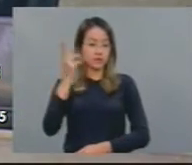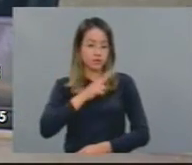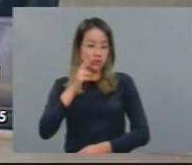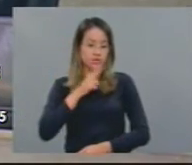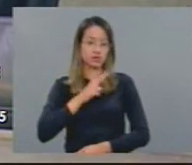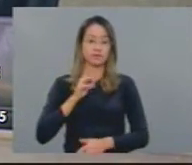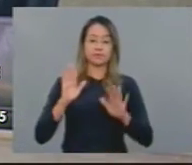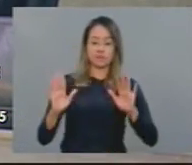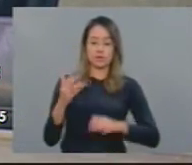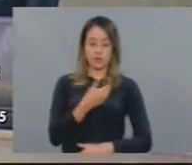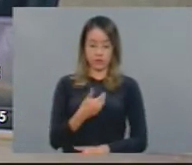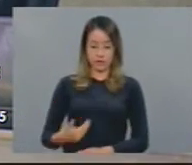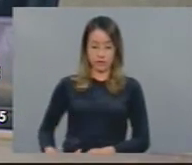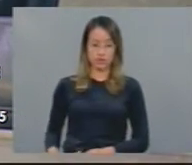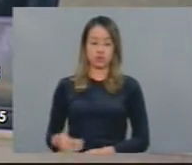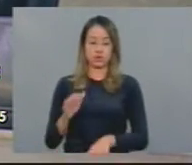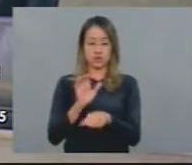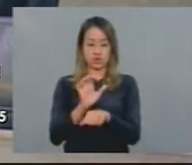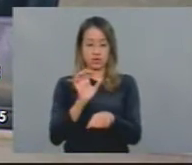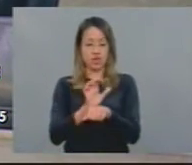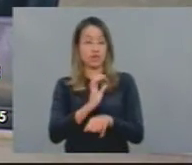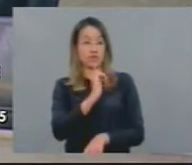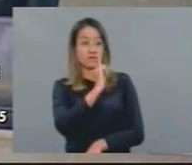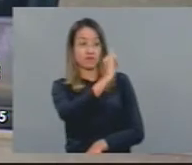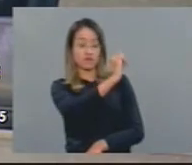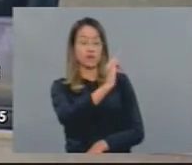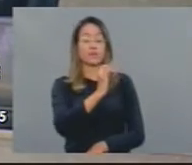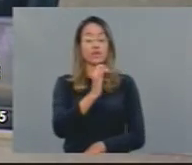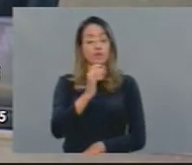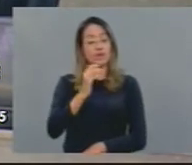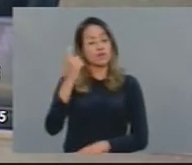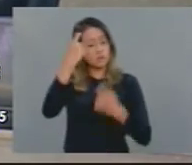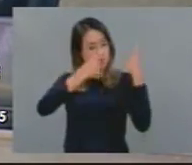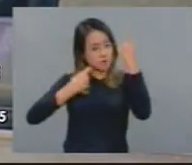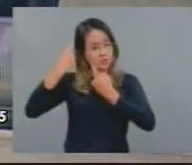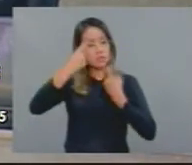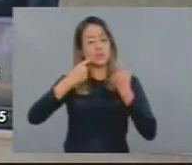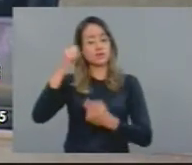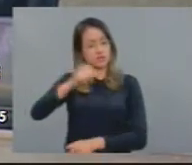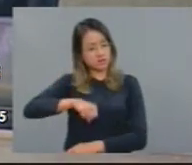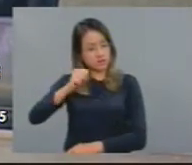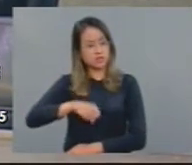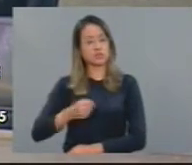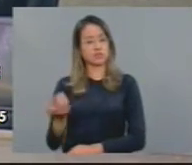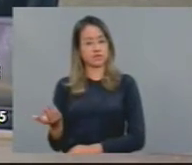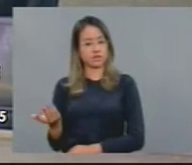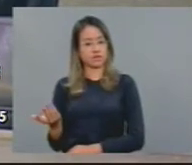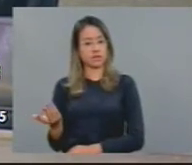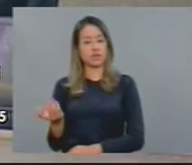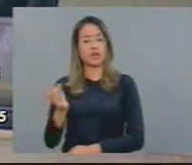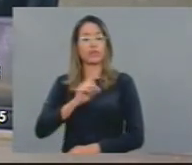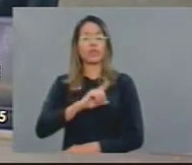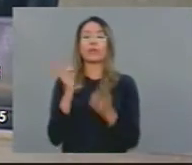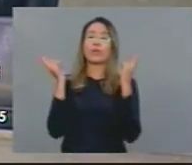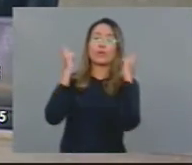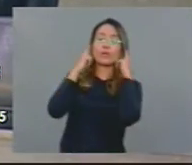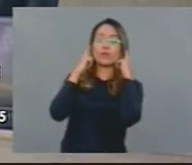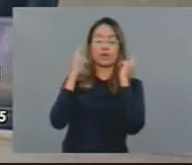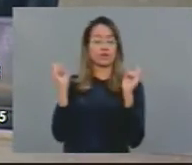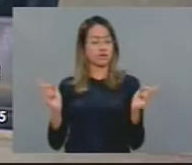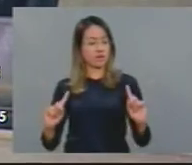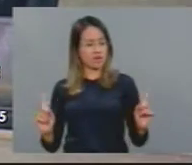Dr. Clístenes, Dr. Antônia, Dr. Alfredo Ronce, Dr. Andréia, a Francimara Carneiro, representando a